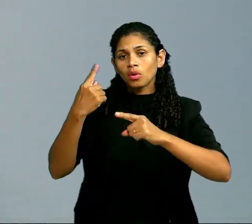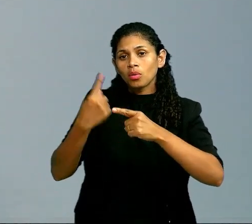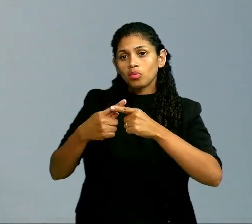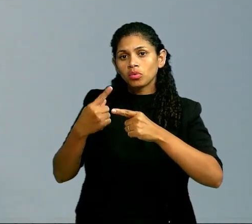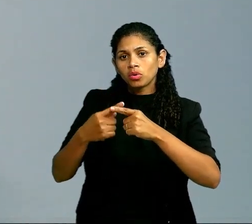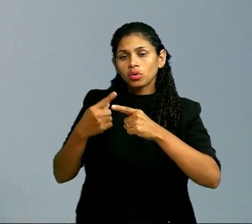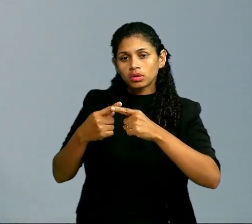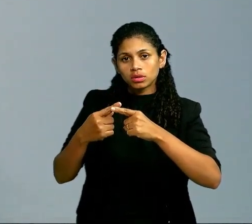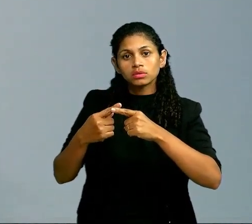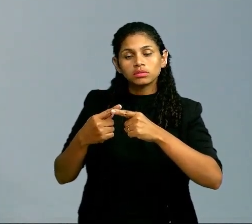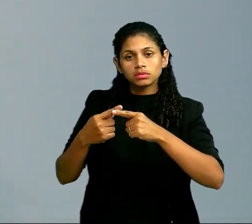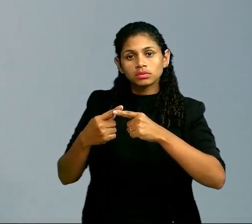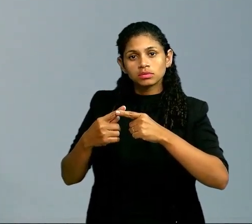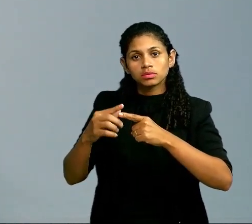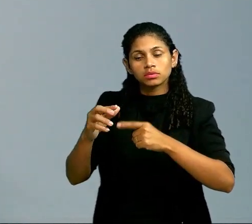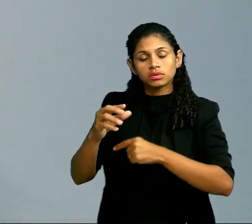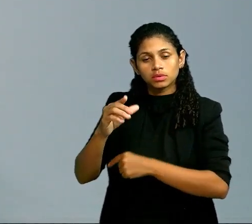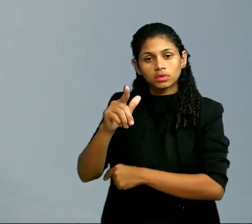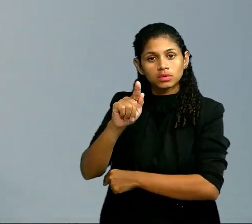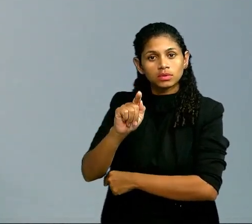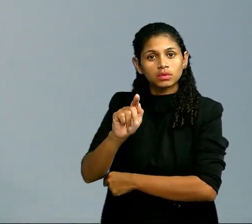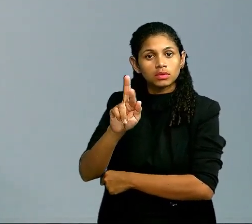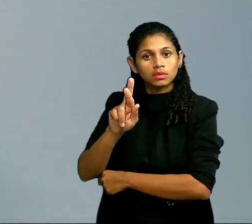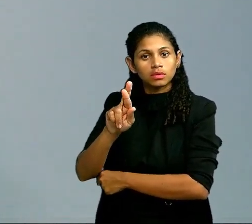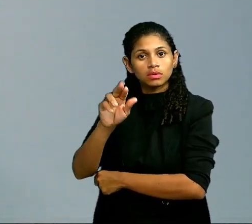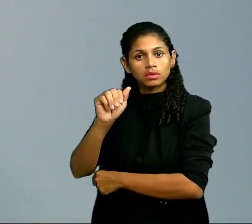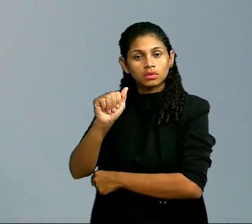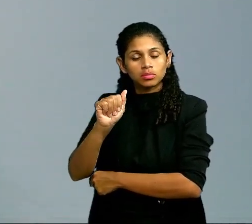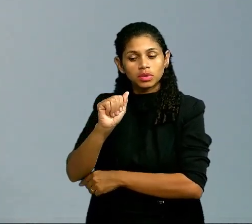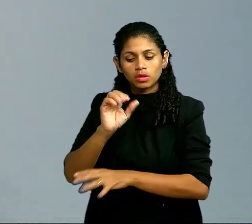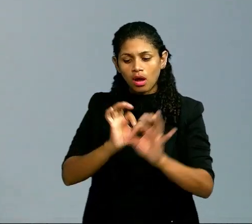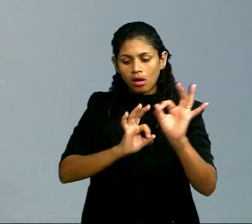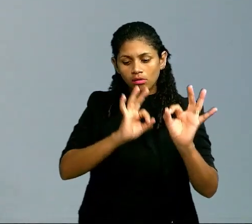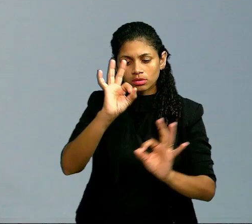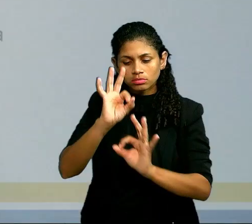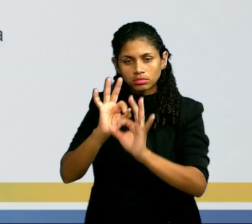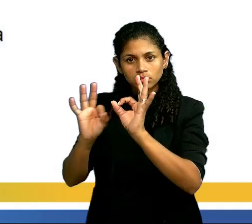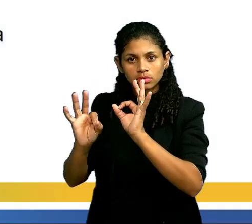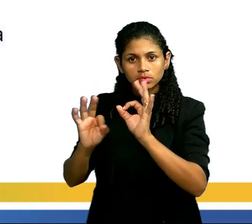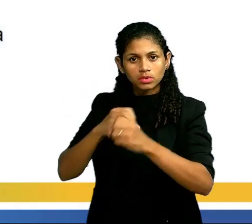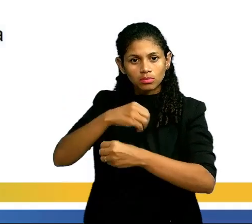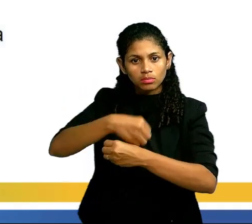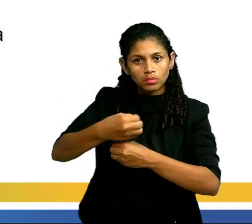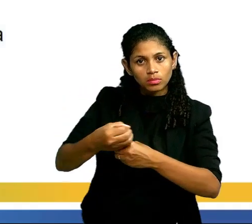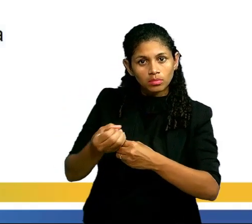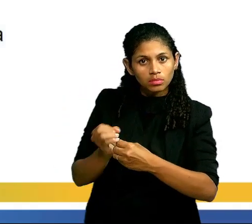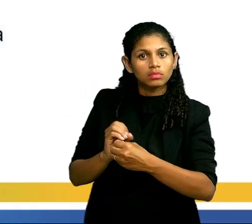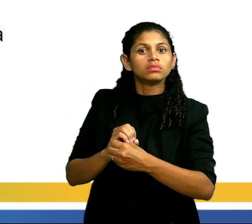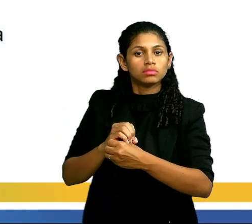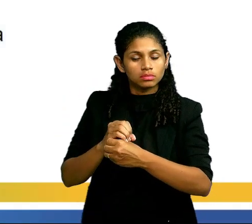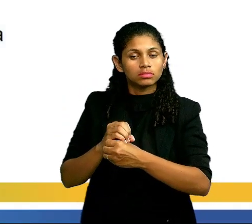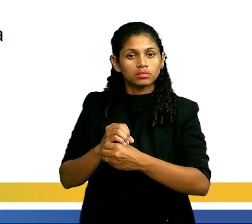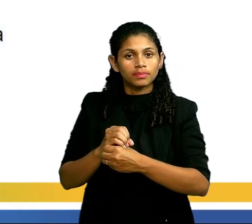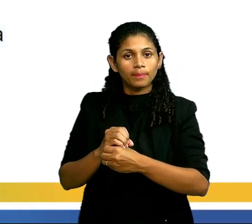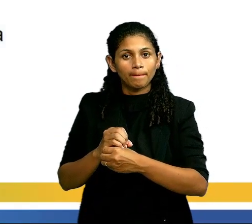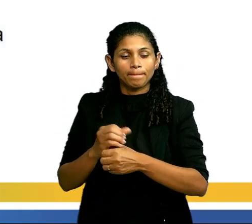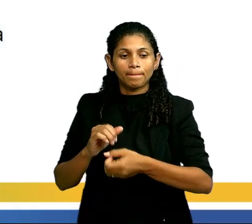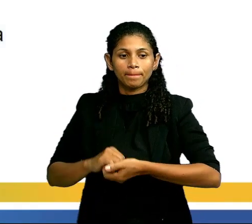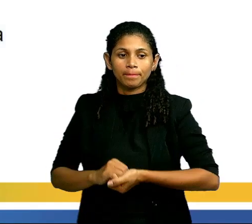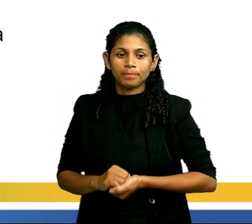nós estamos falando do grafeno. Então o grafeno ele é sim um alótropo do carbono, porque ele vai depender do arranjo